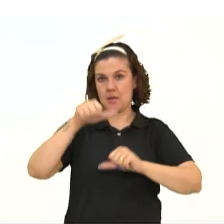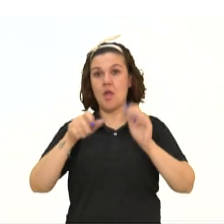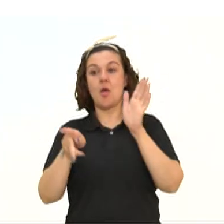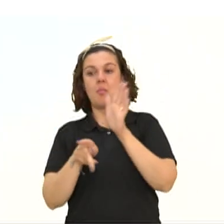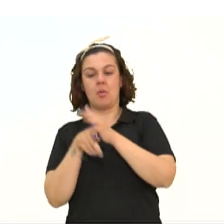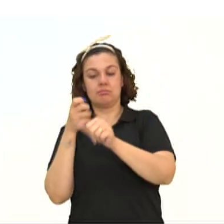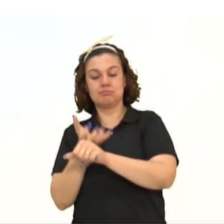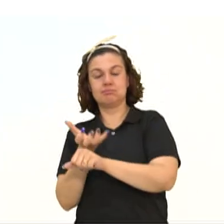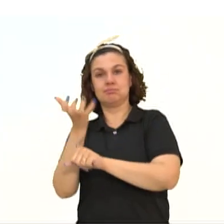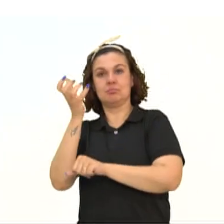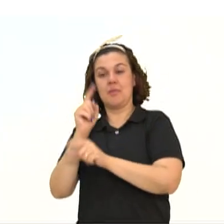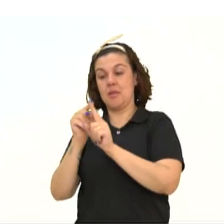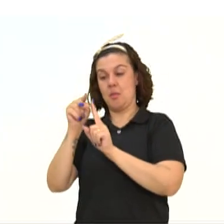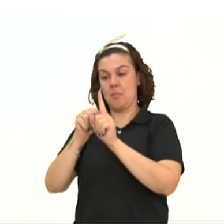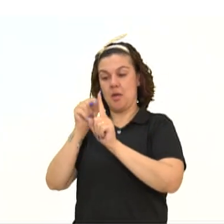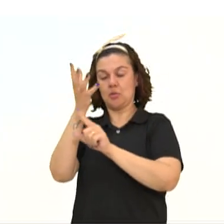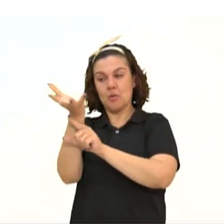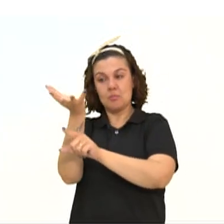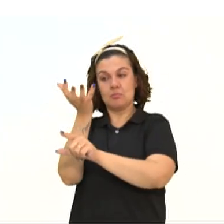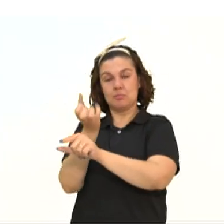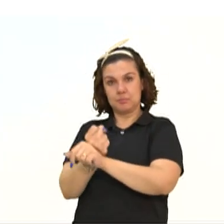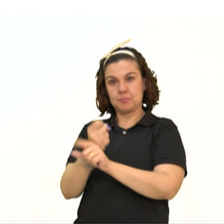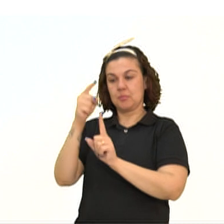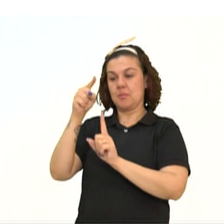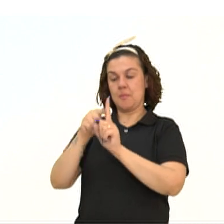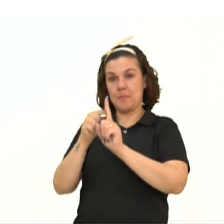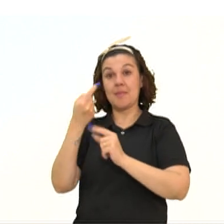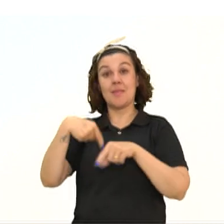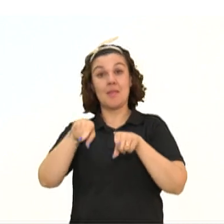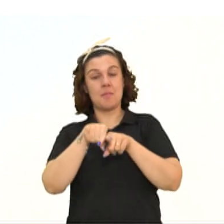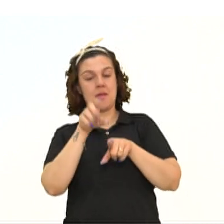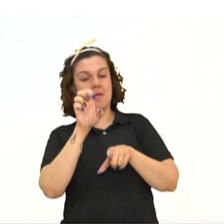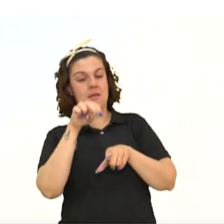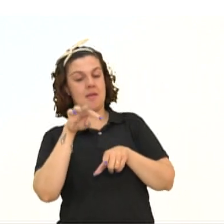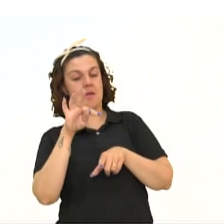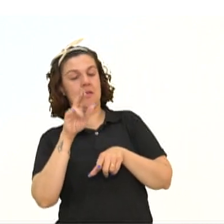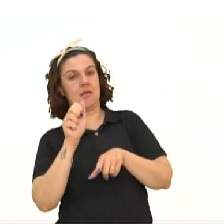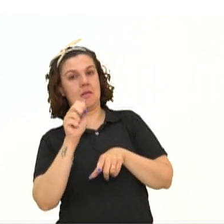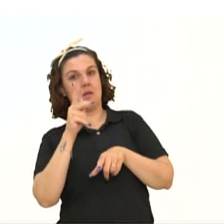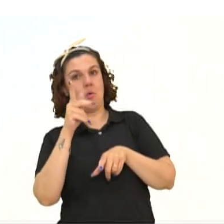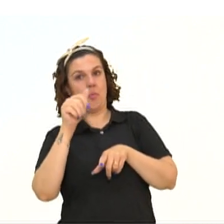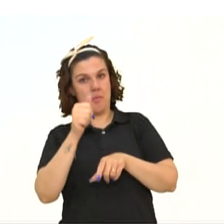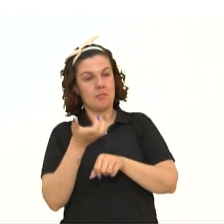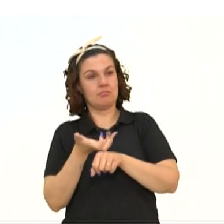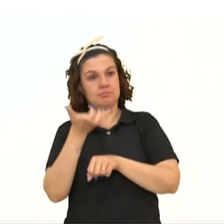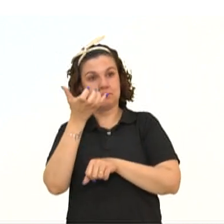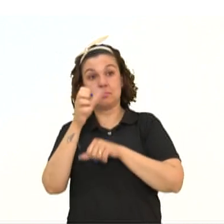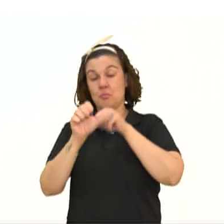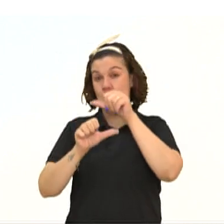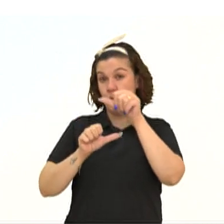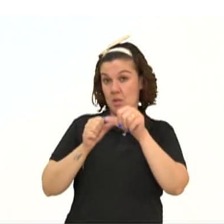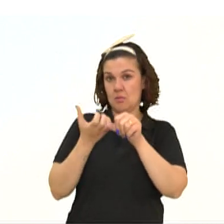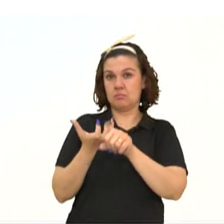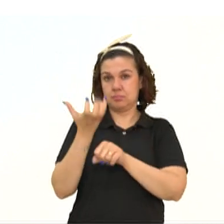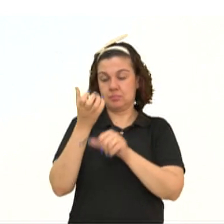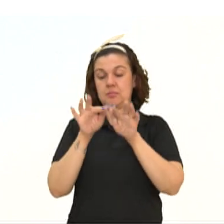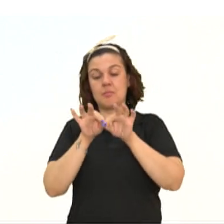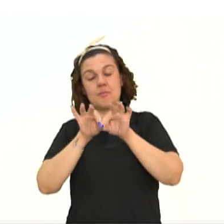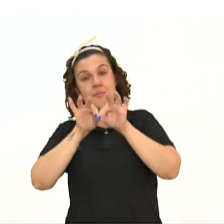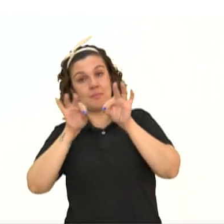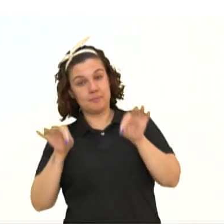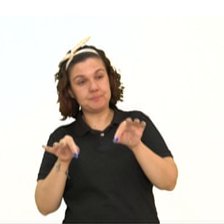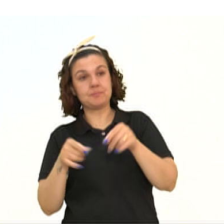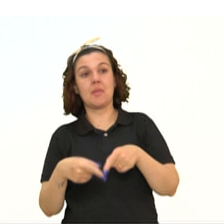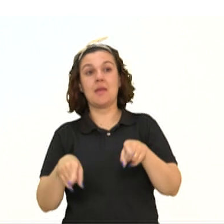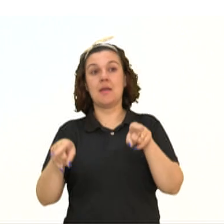endotérmicas e exotérmicas, sobre entalpia de formação, entalpia de combustão, entalpia de